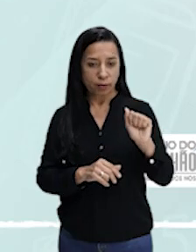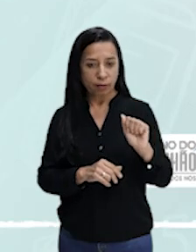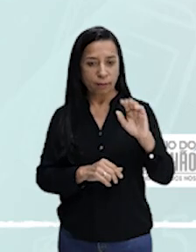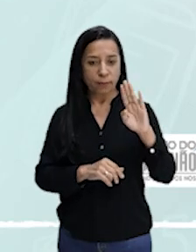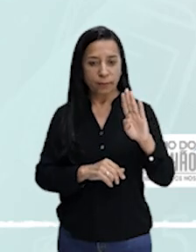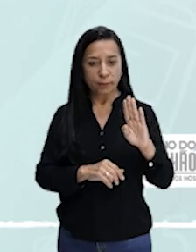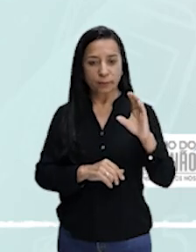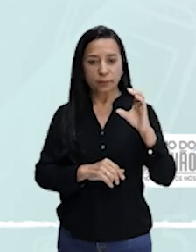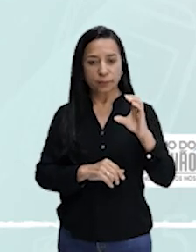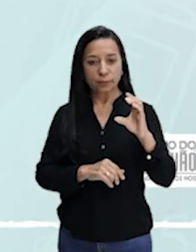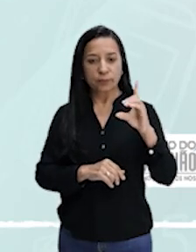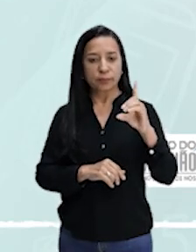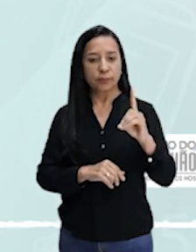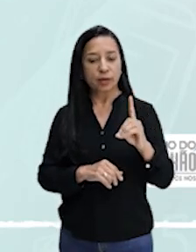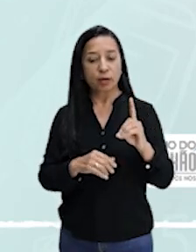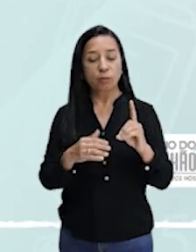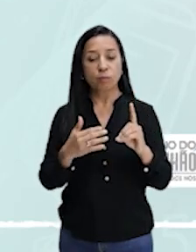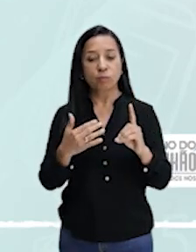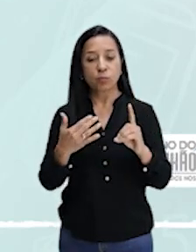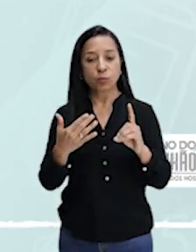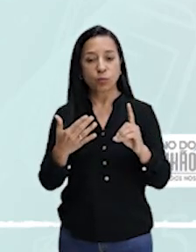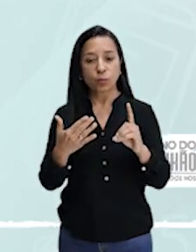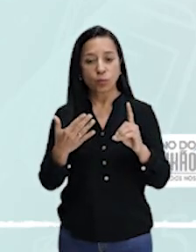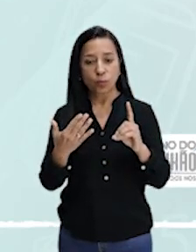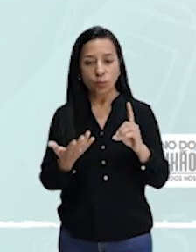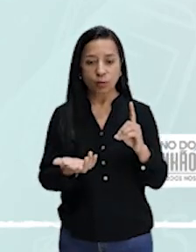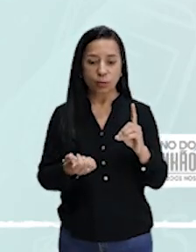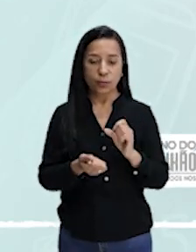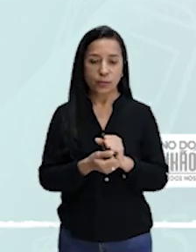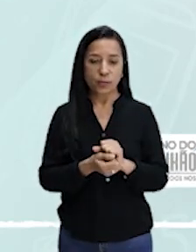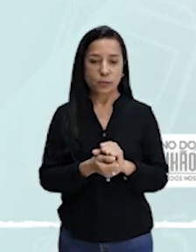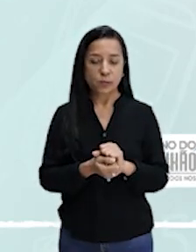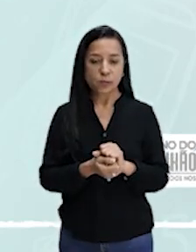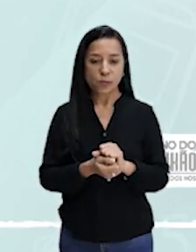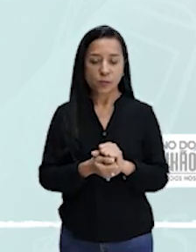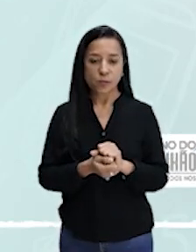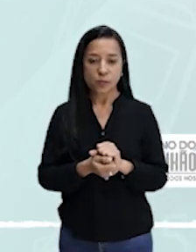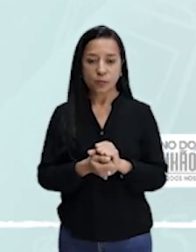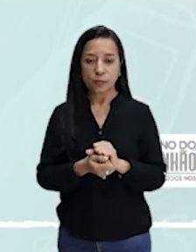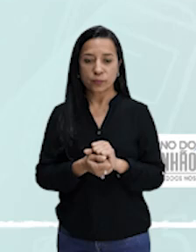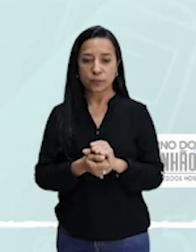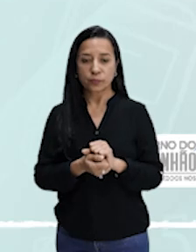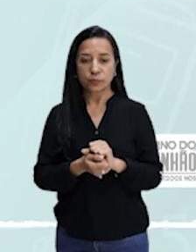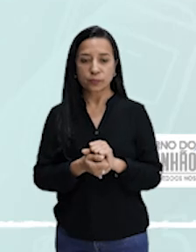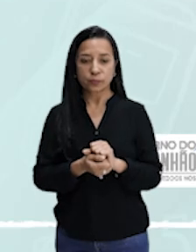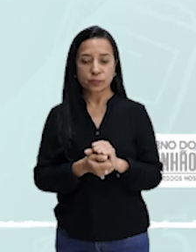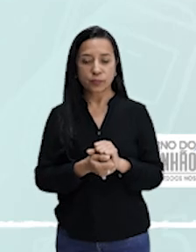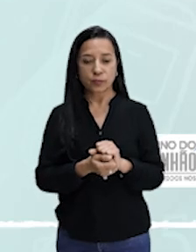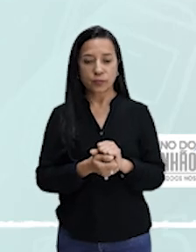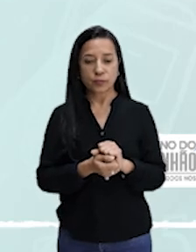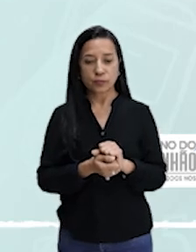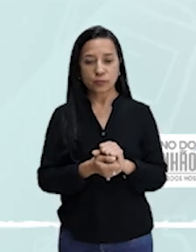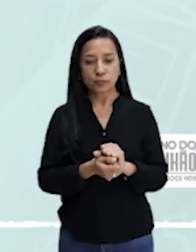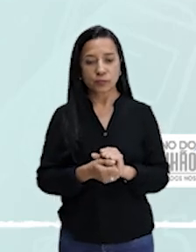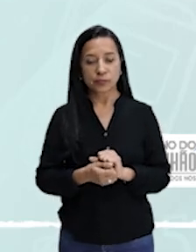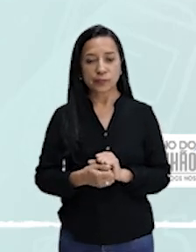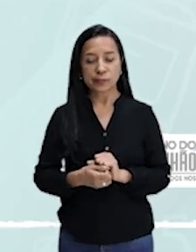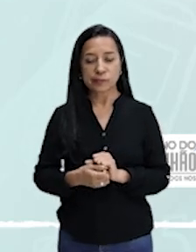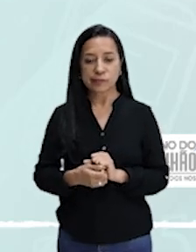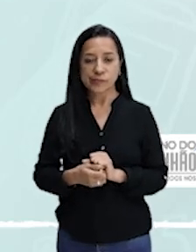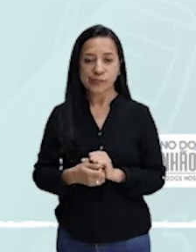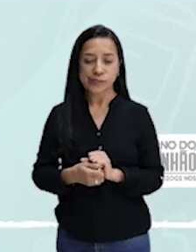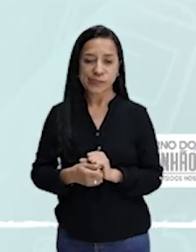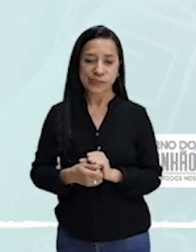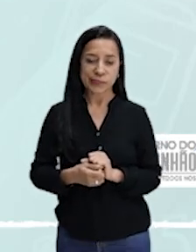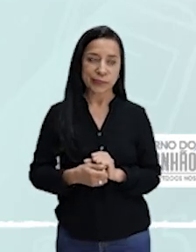5 letra D 7,2 ou 7,20 né e letra e 120